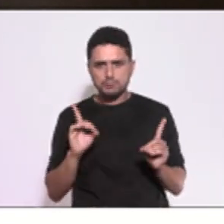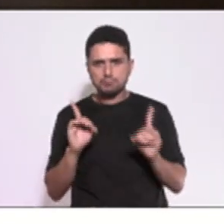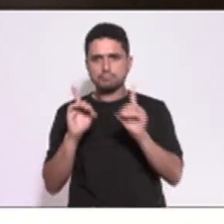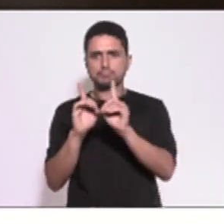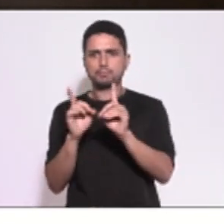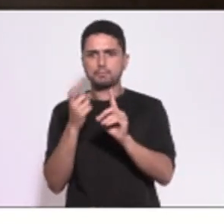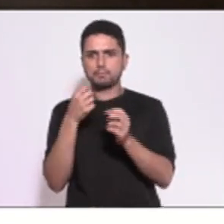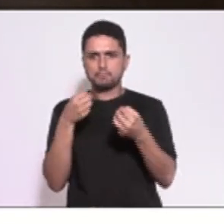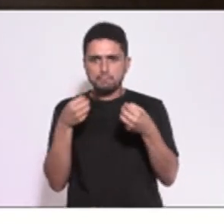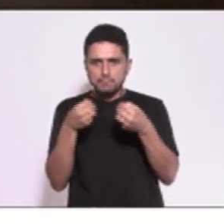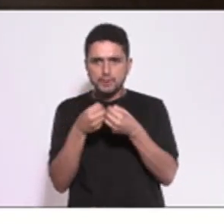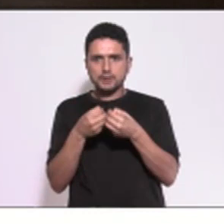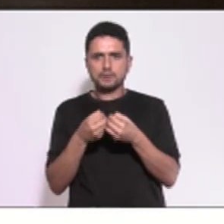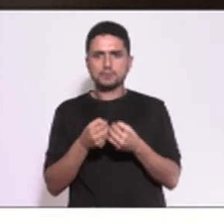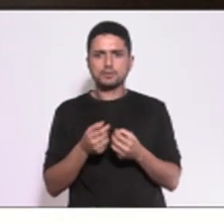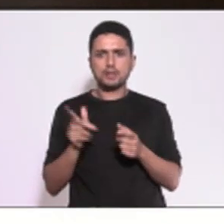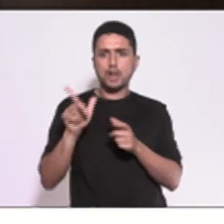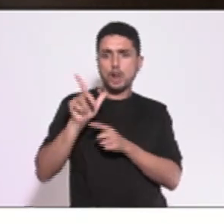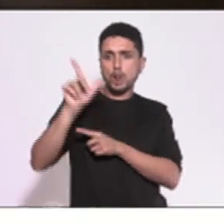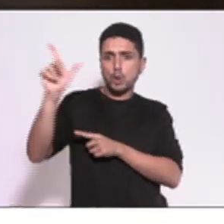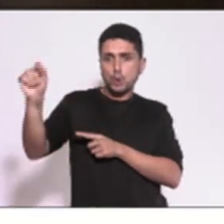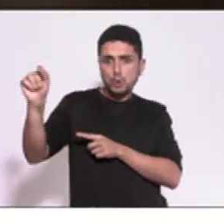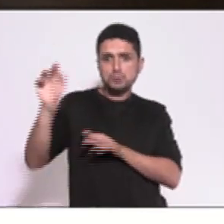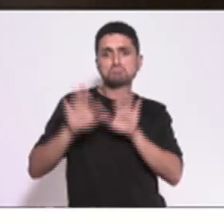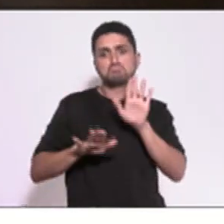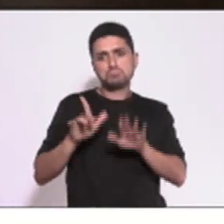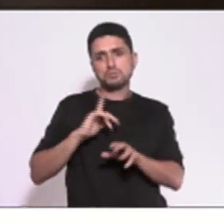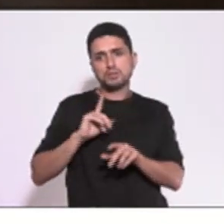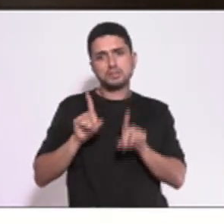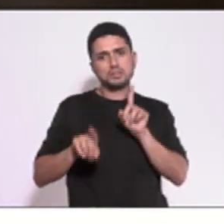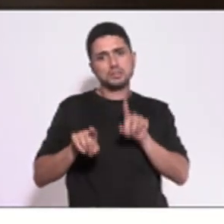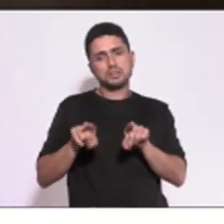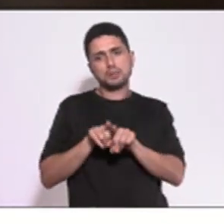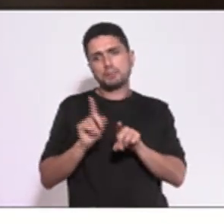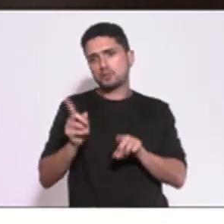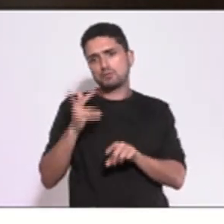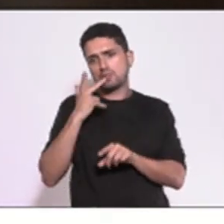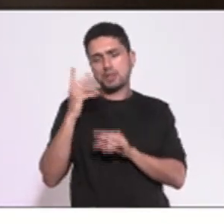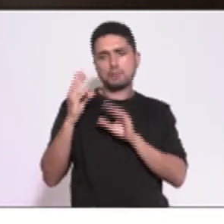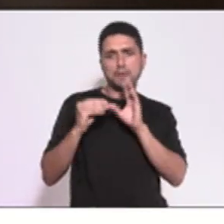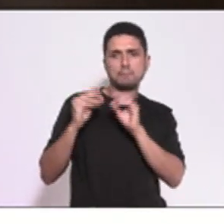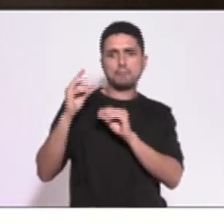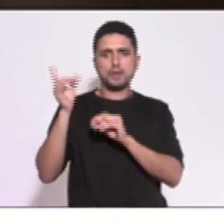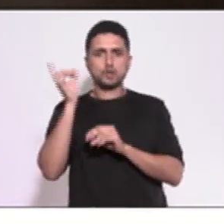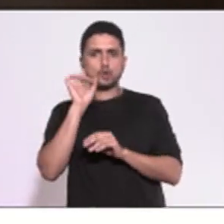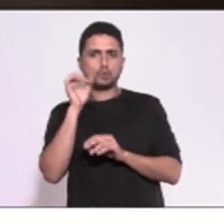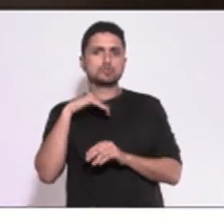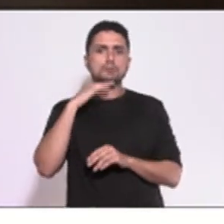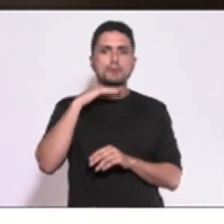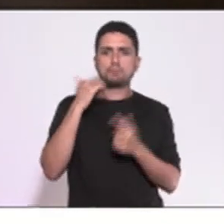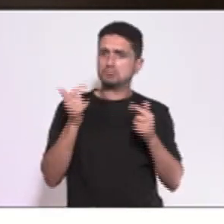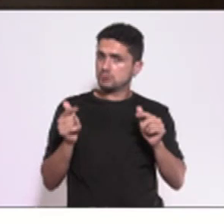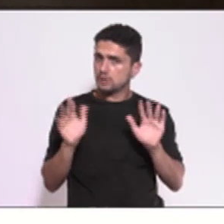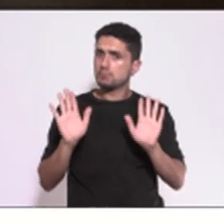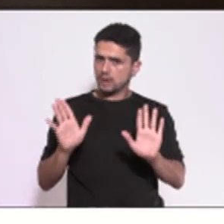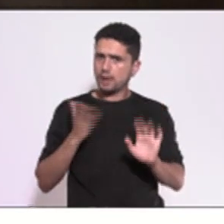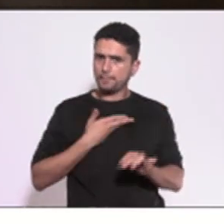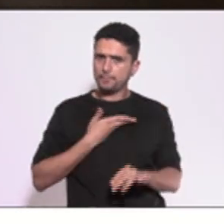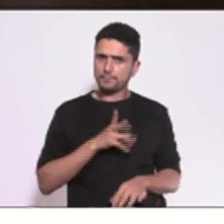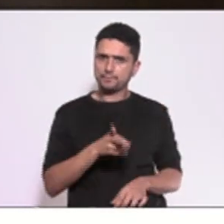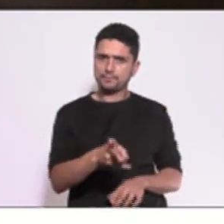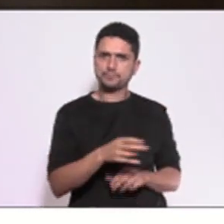que longe e nem sempre falando todos os dias, o meu testemunho é de uma pessoa com um caráter